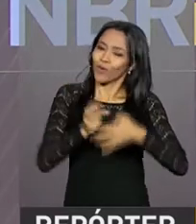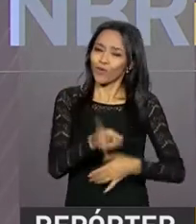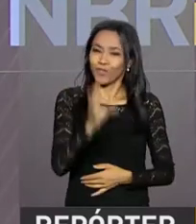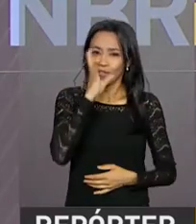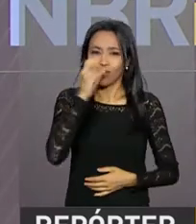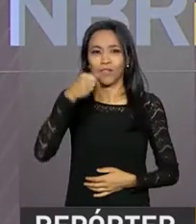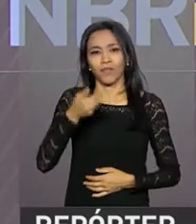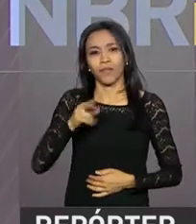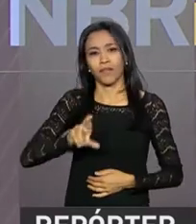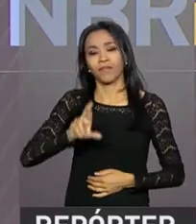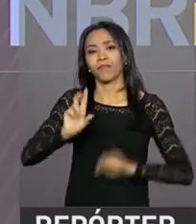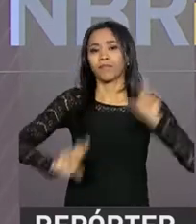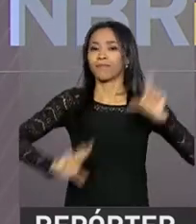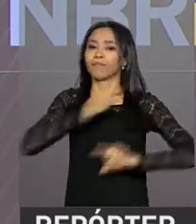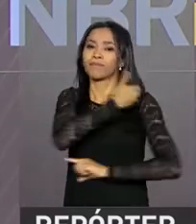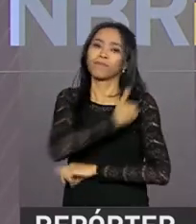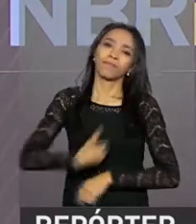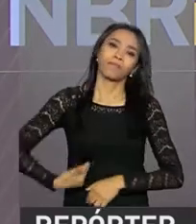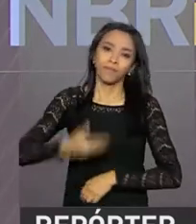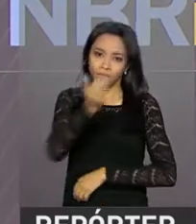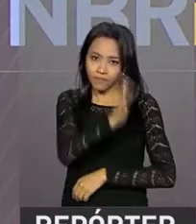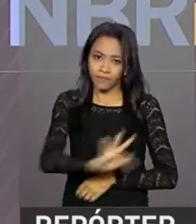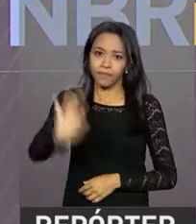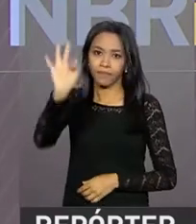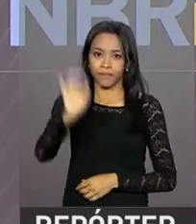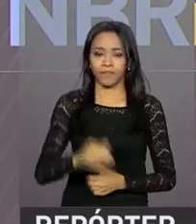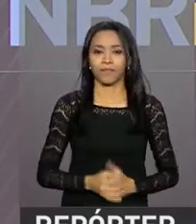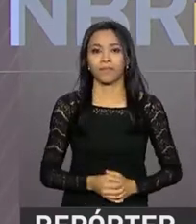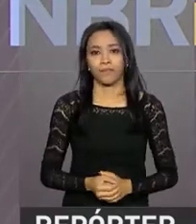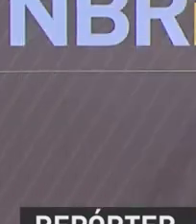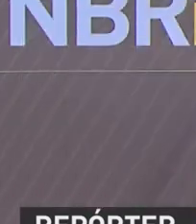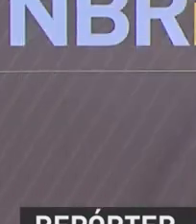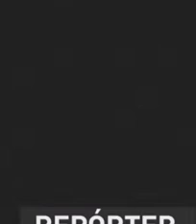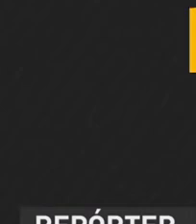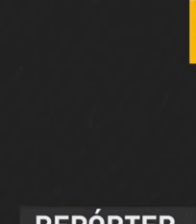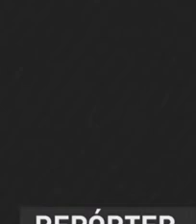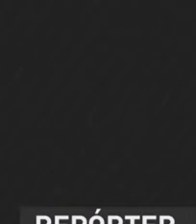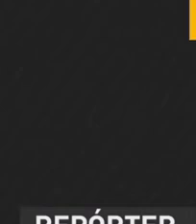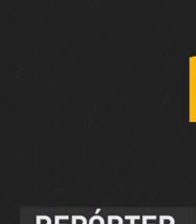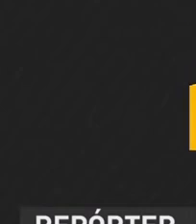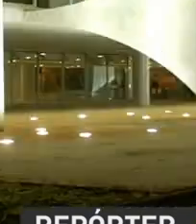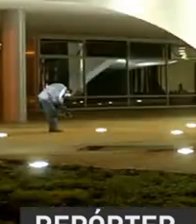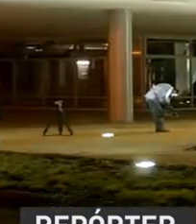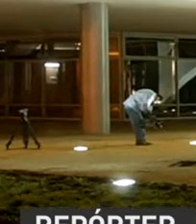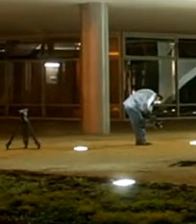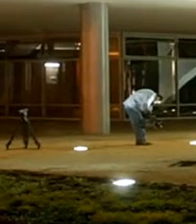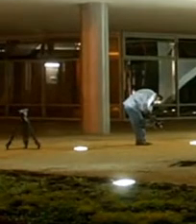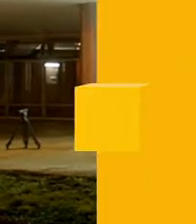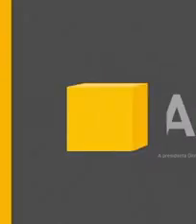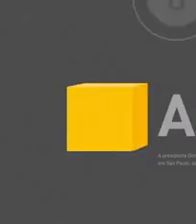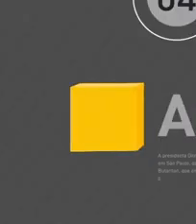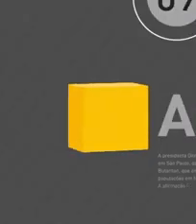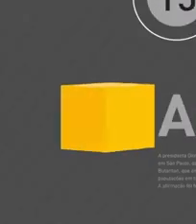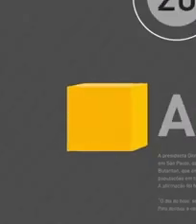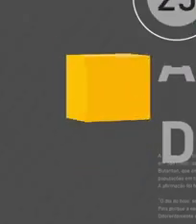Continue com a gente aqui na NBR, a TV do Governo Federal.